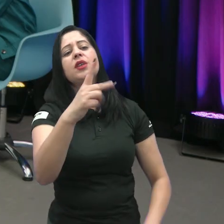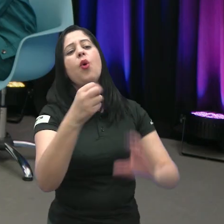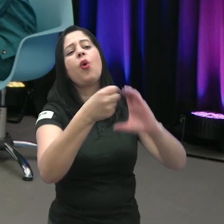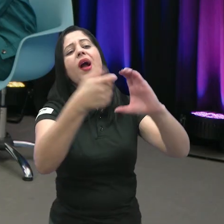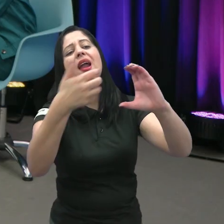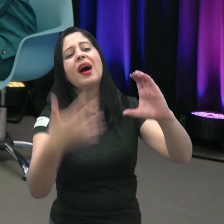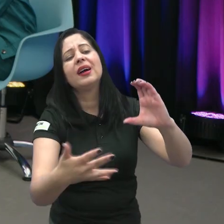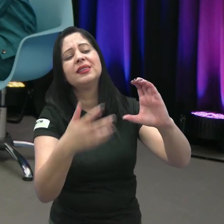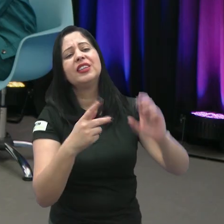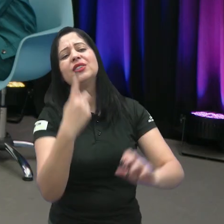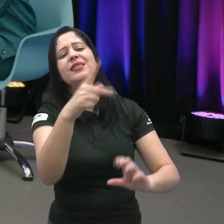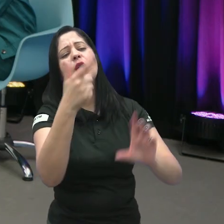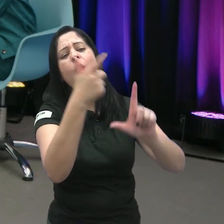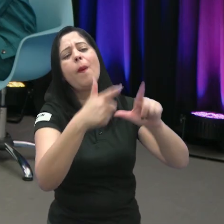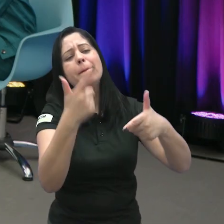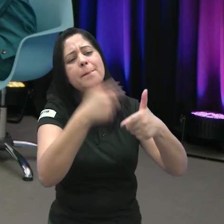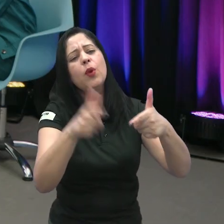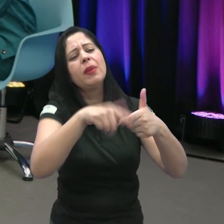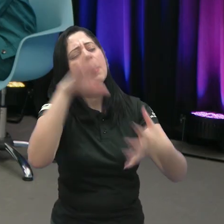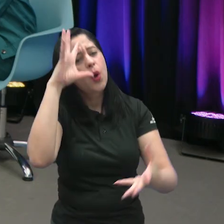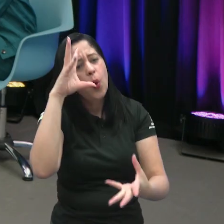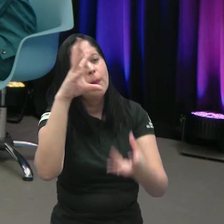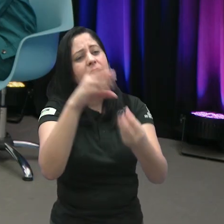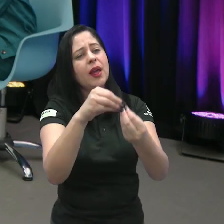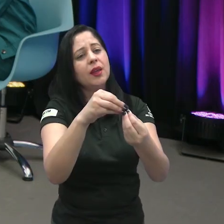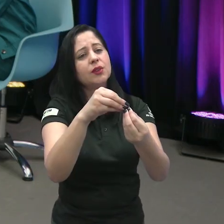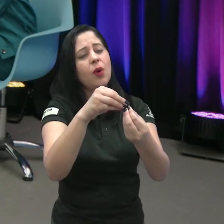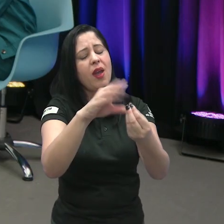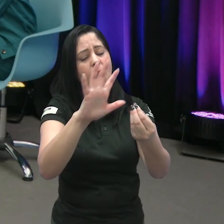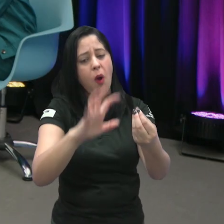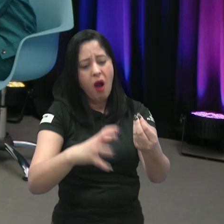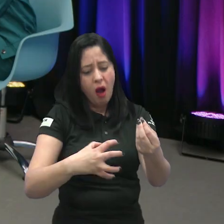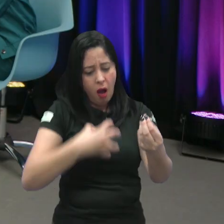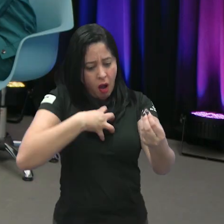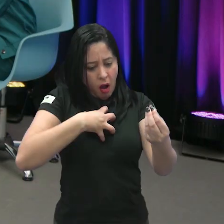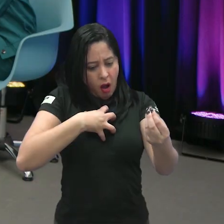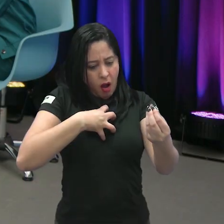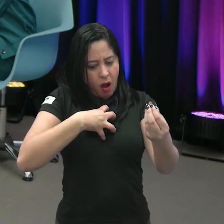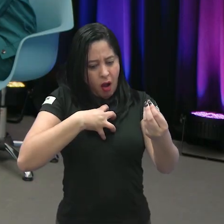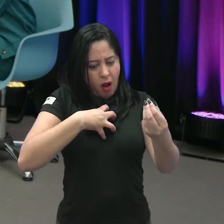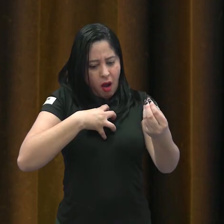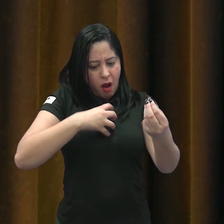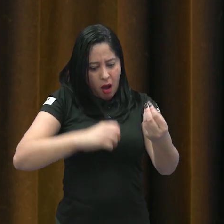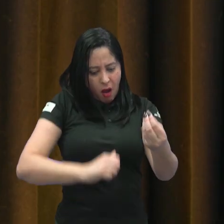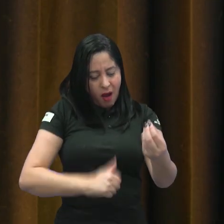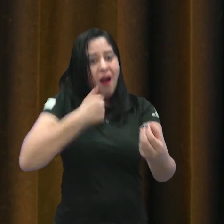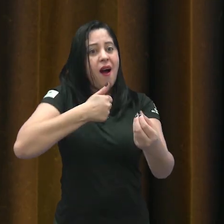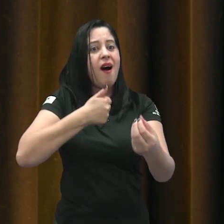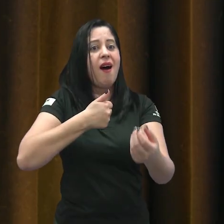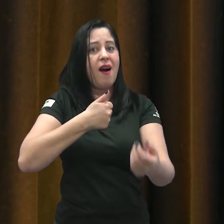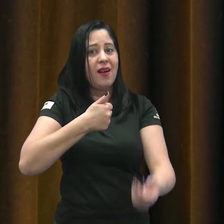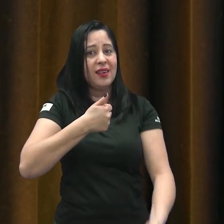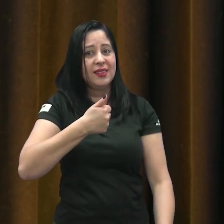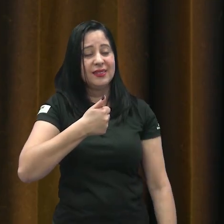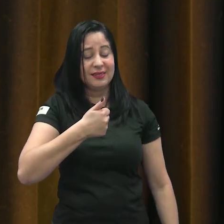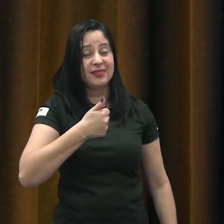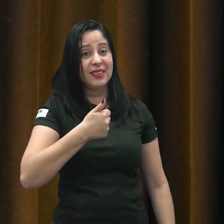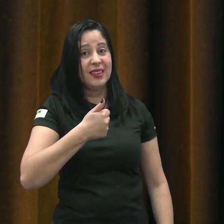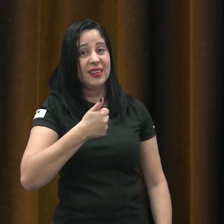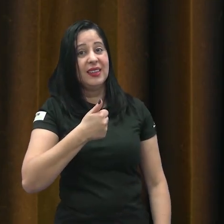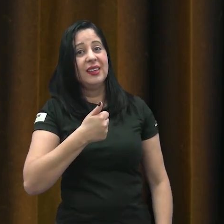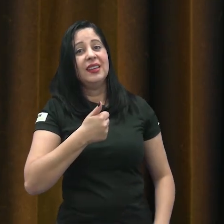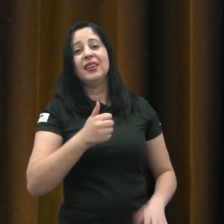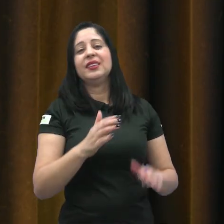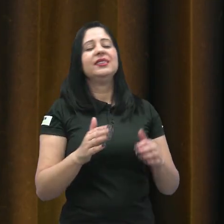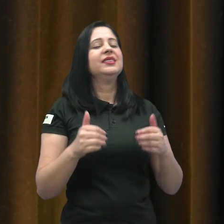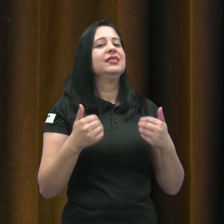passando, você se beneficia demais com aquilo, né? A gente tem, né, na filosofia até o conceito da eudaimonia, né, que eu